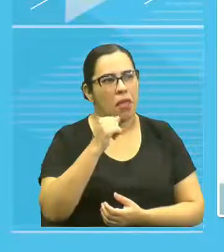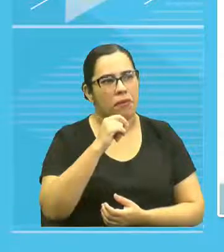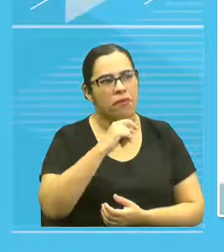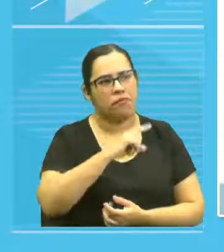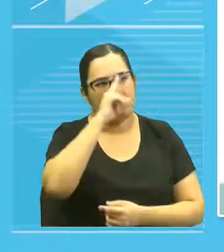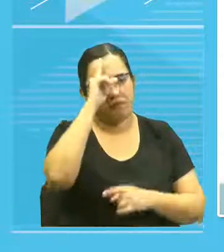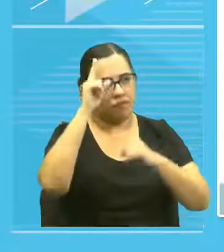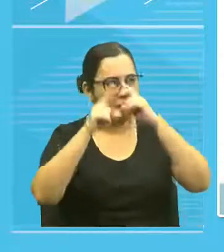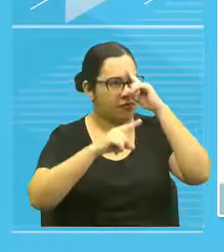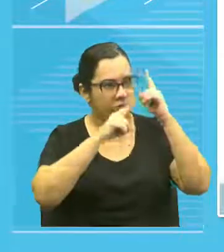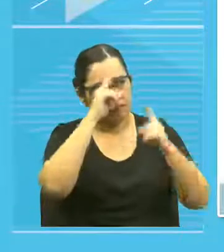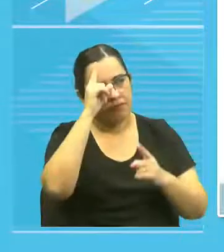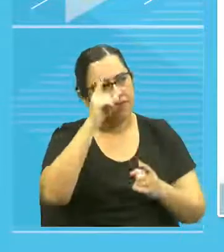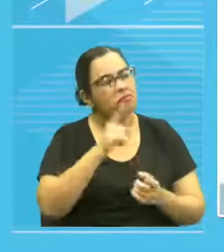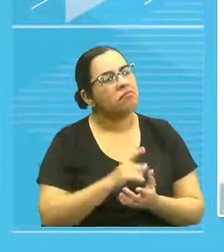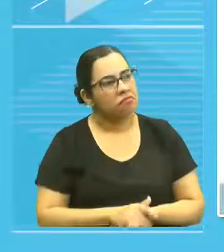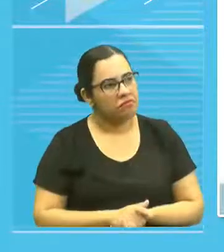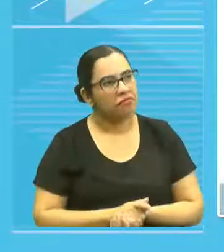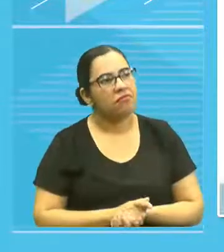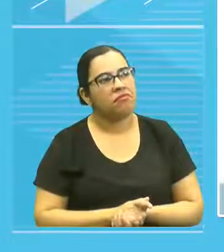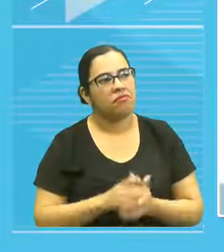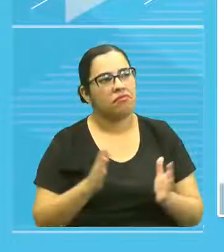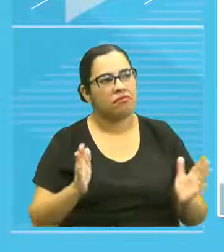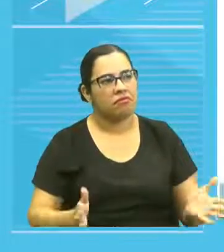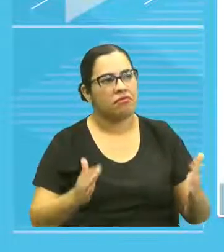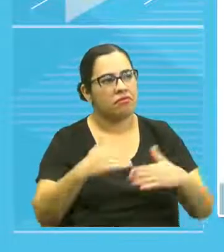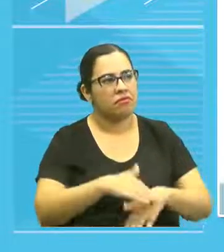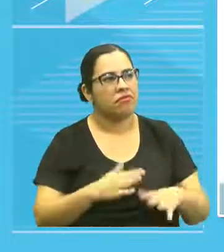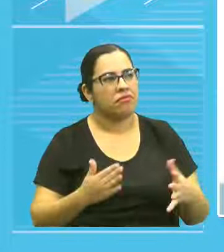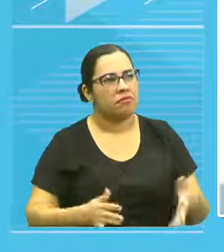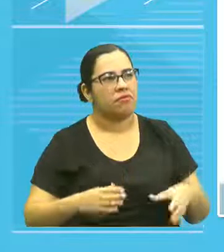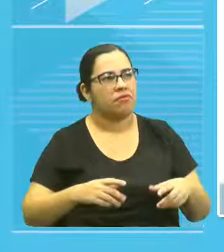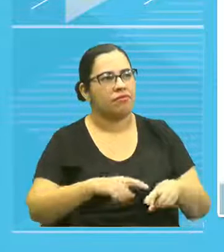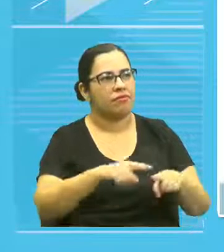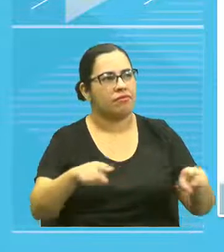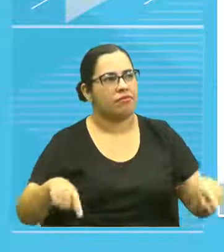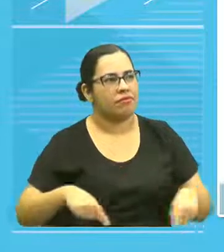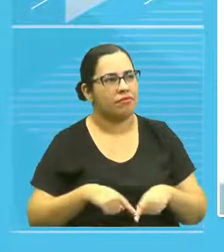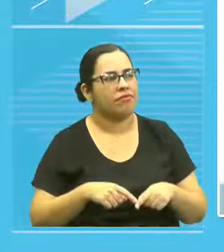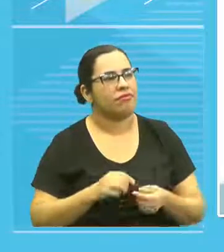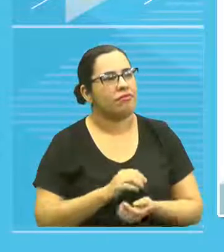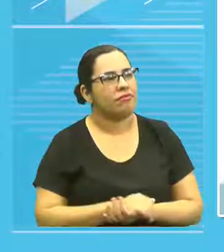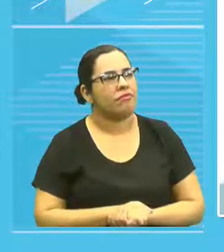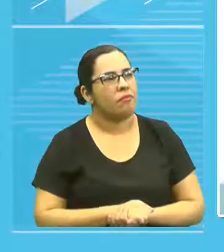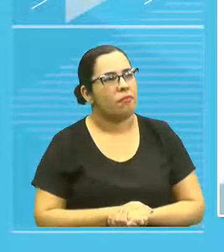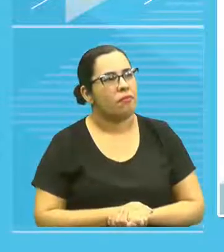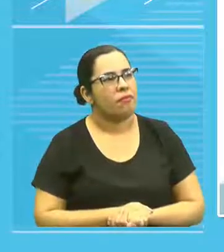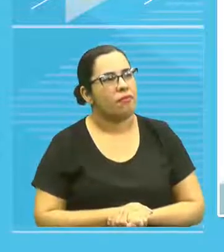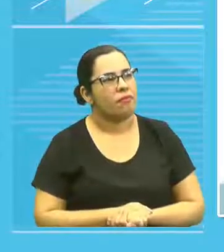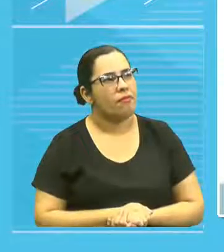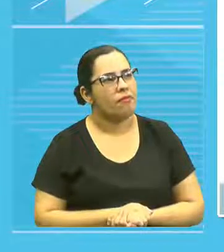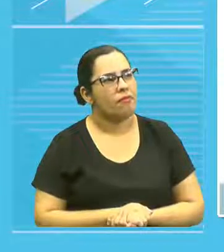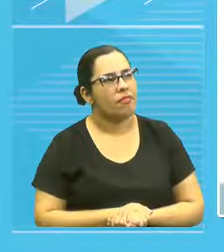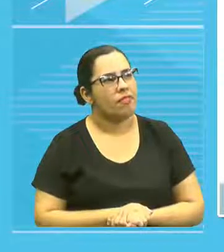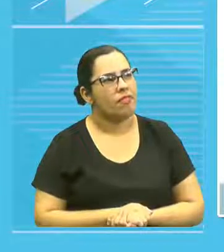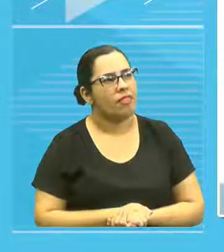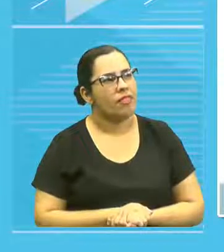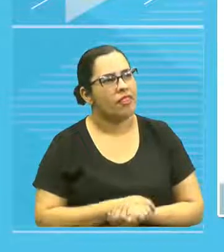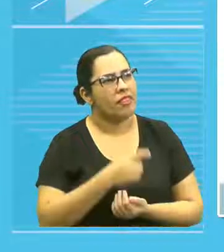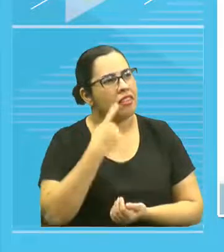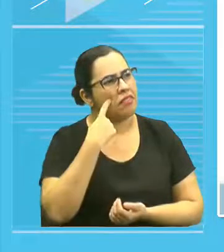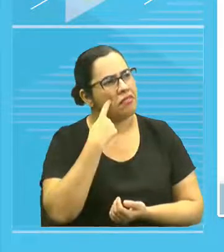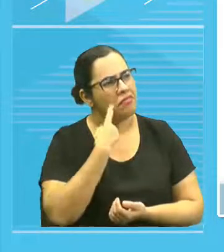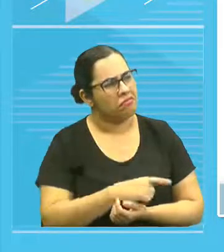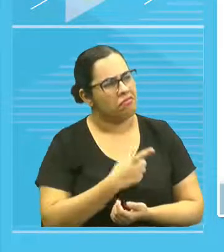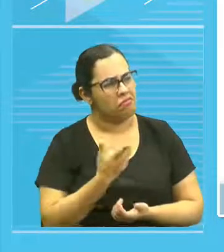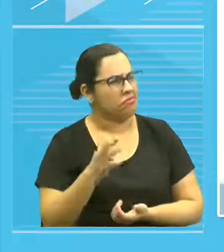que é rá-tim-bum radicais chatinha de pratos bumbo E aí eu não sei porque que associaram o radio e